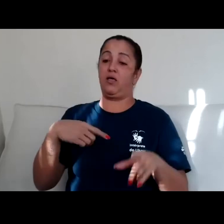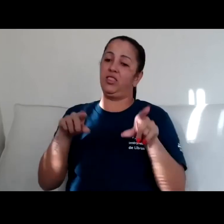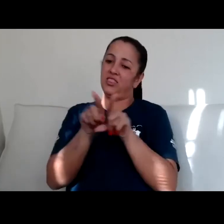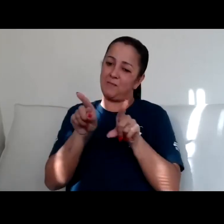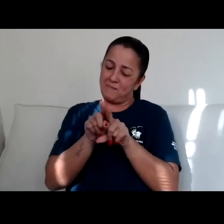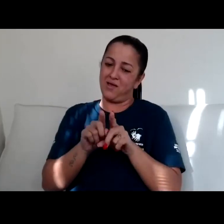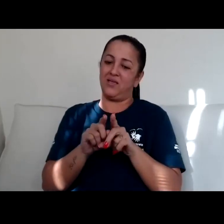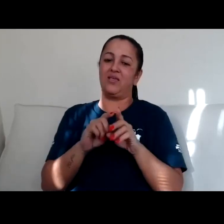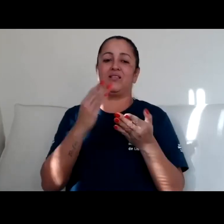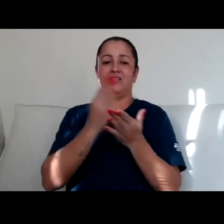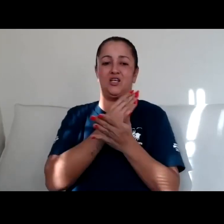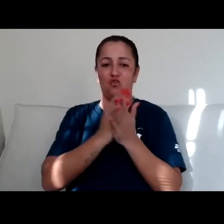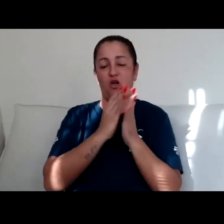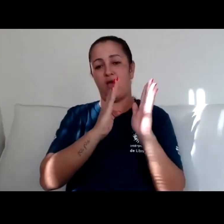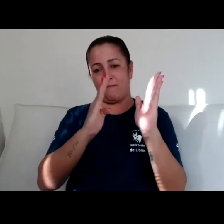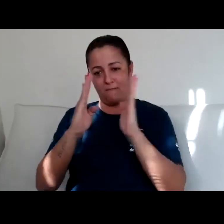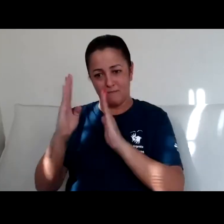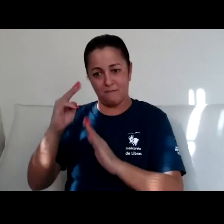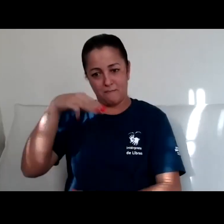dos Seis.